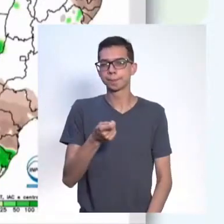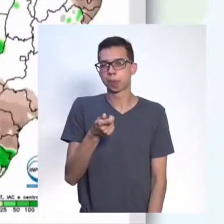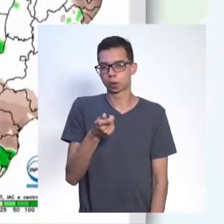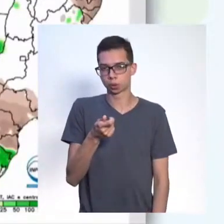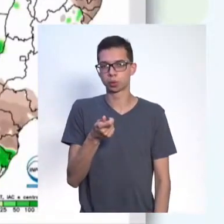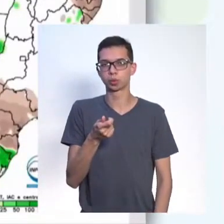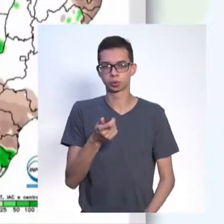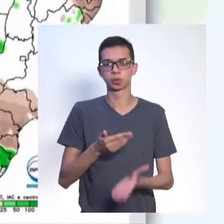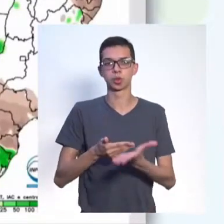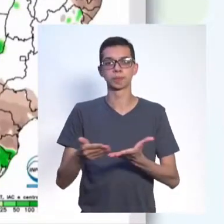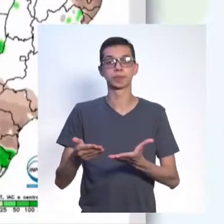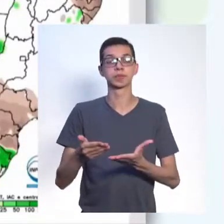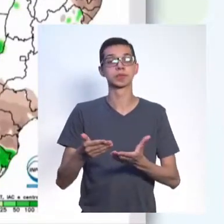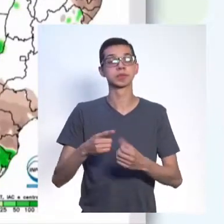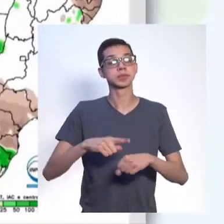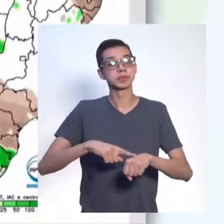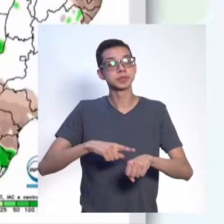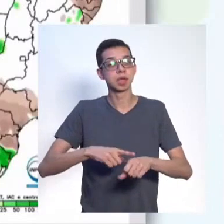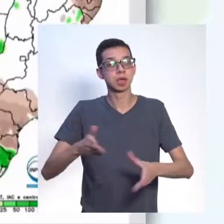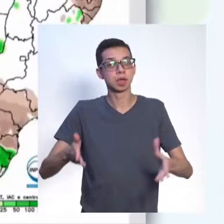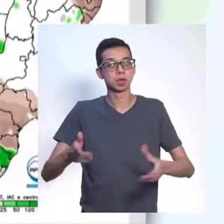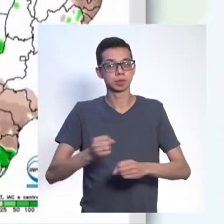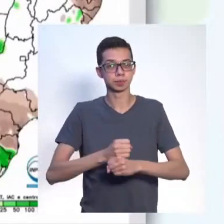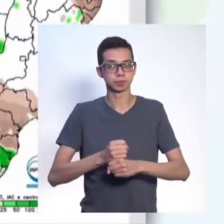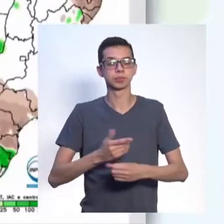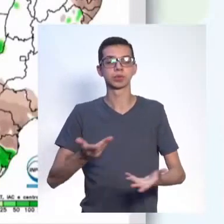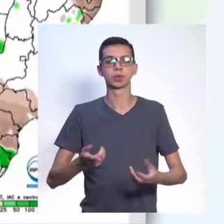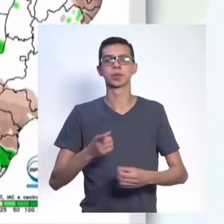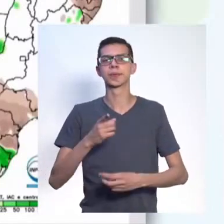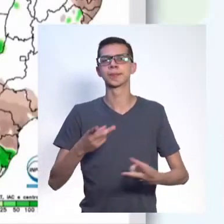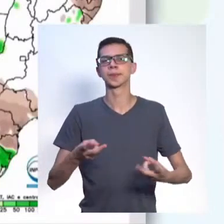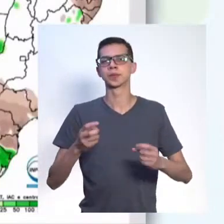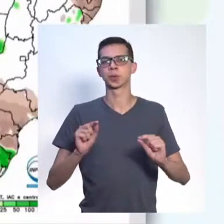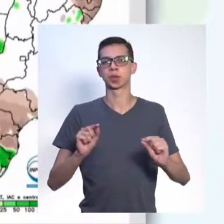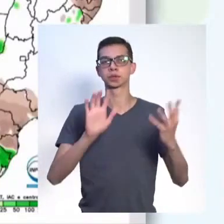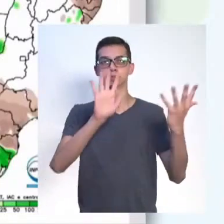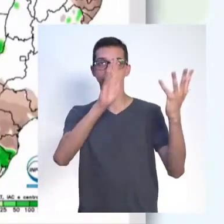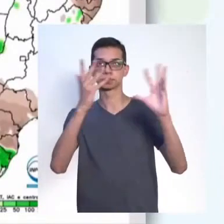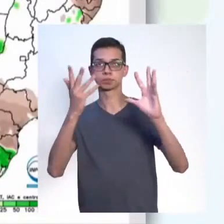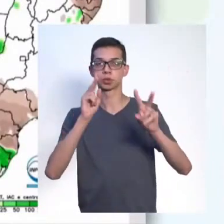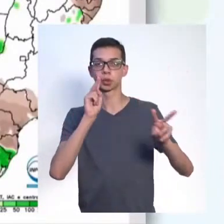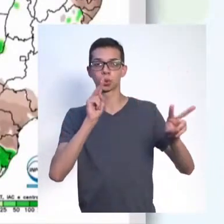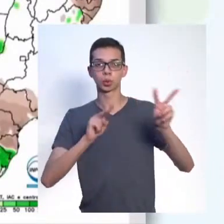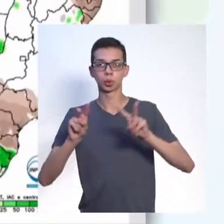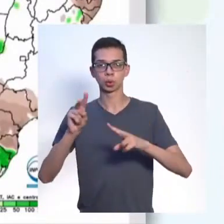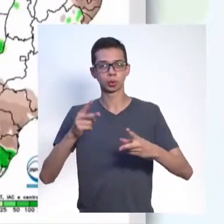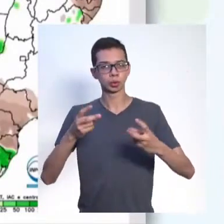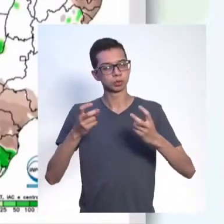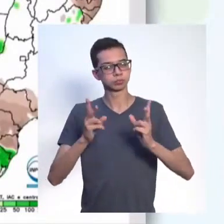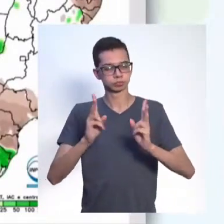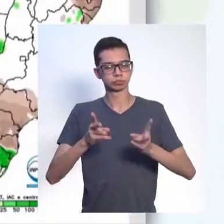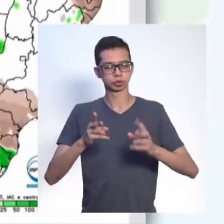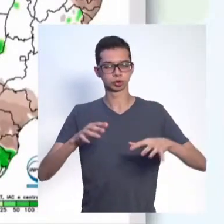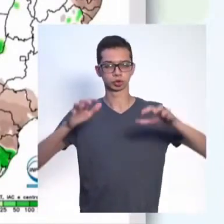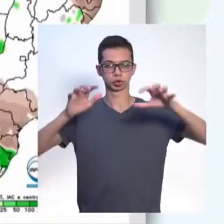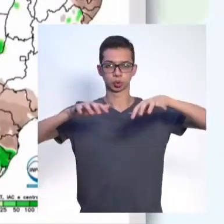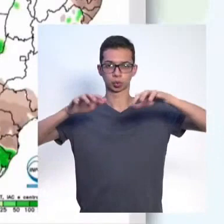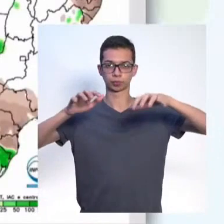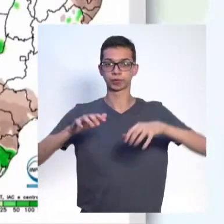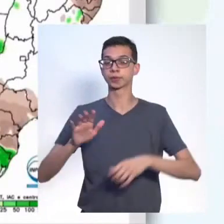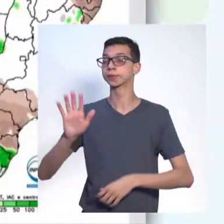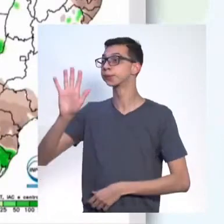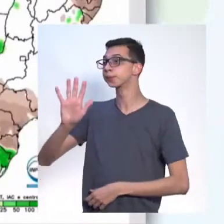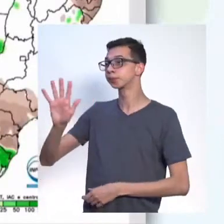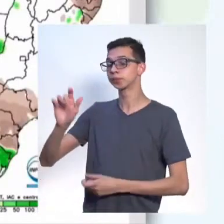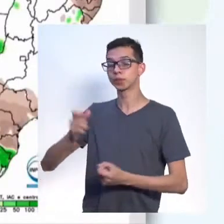gente observa que as chuvas ficaram muito próximas, praticamente dentro da climatologia, né? Com exceção de alguns pontos que a gente observa chuvas